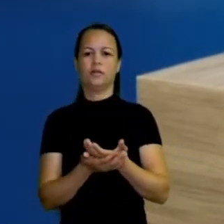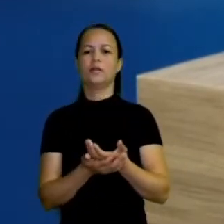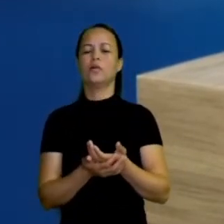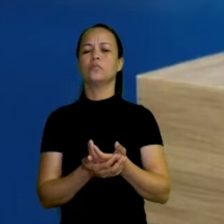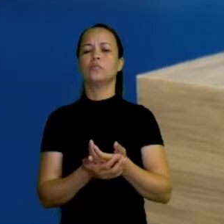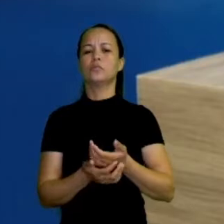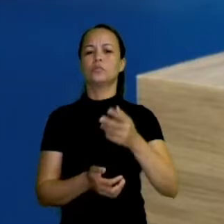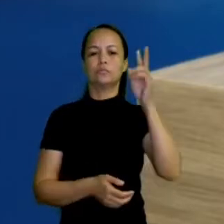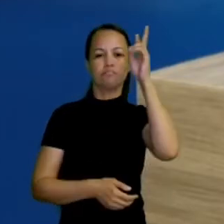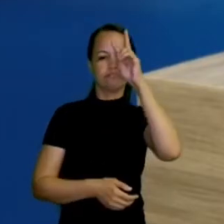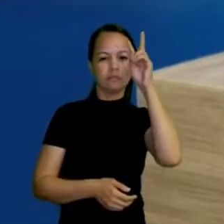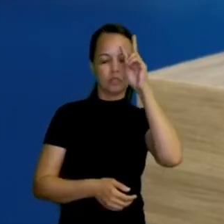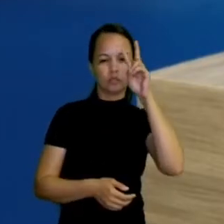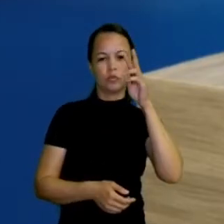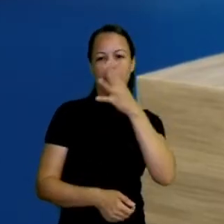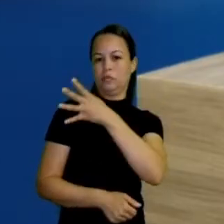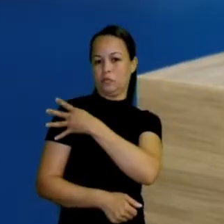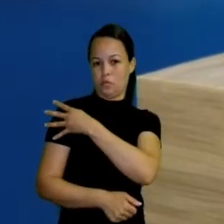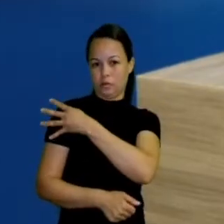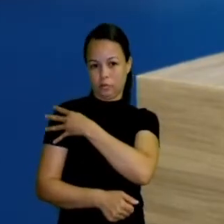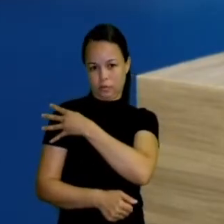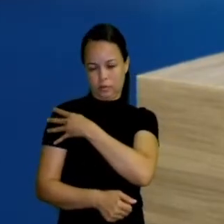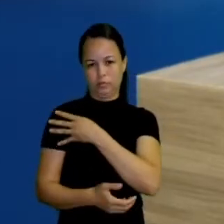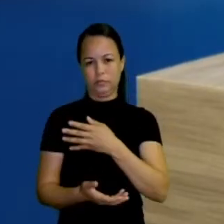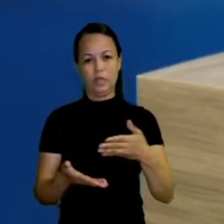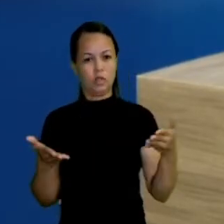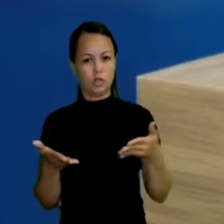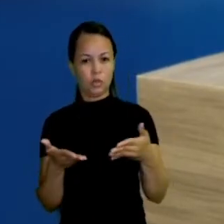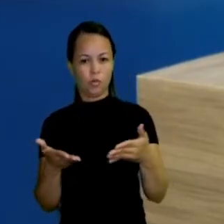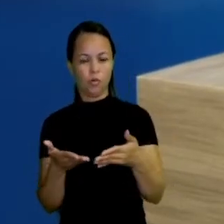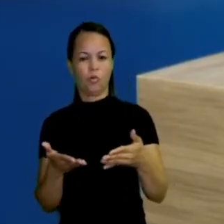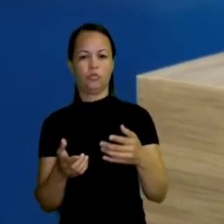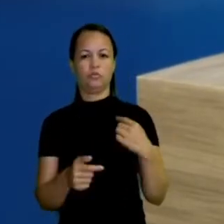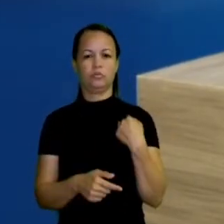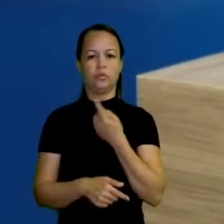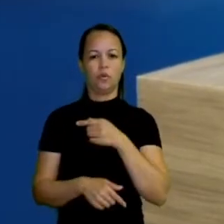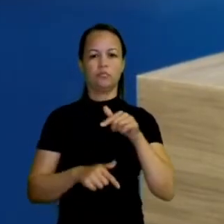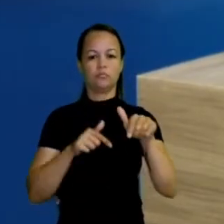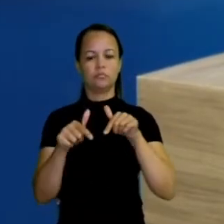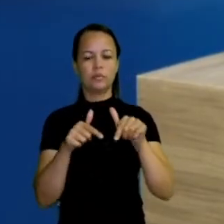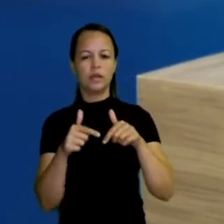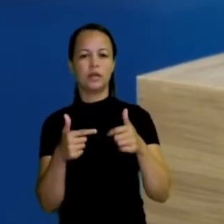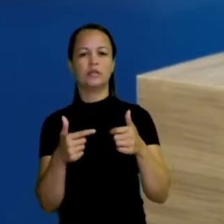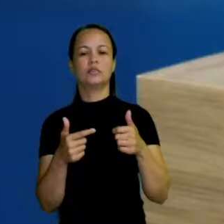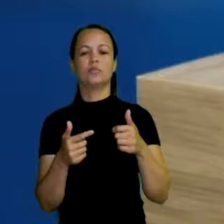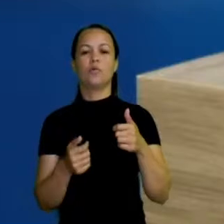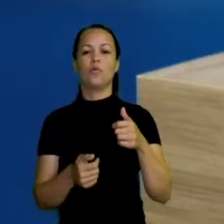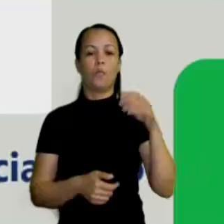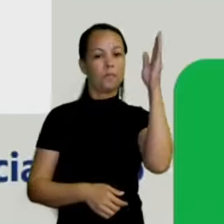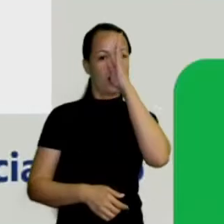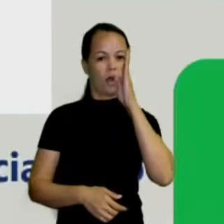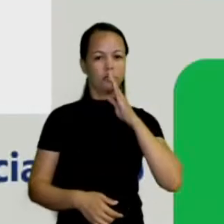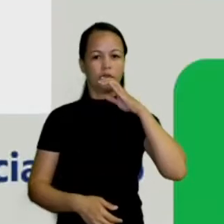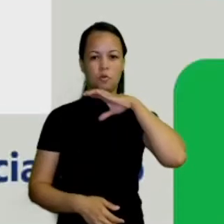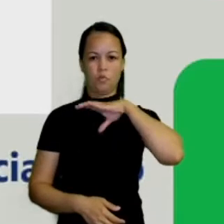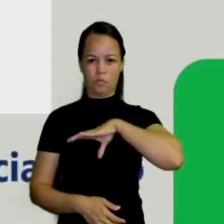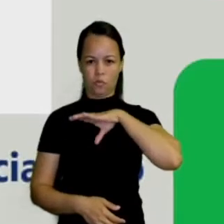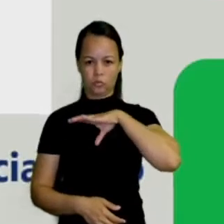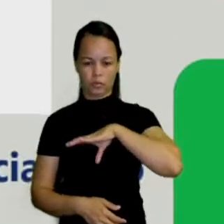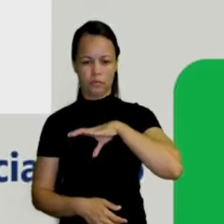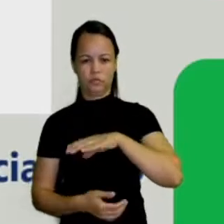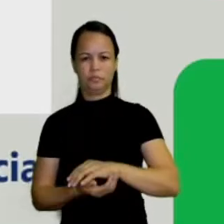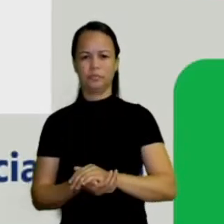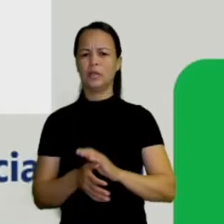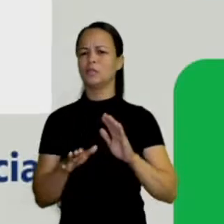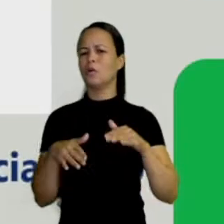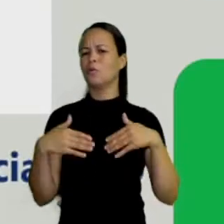de História do quarto ano e hoje nós trabalharemos o Brasil português. Então,